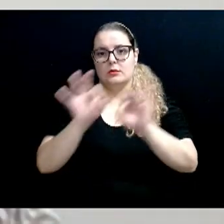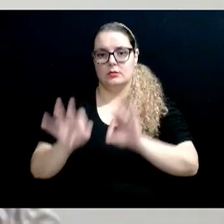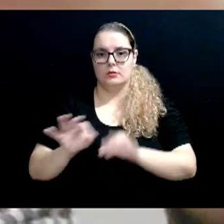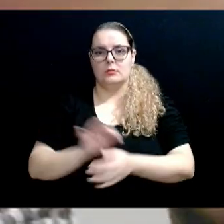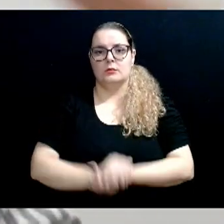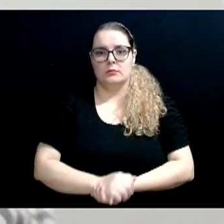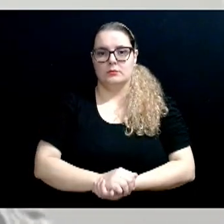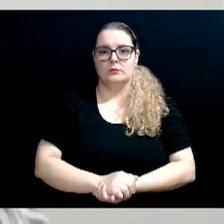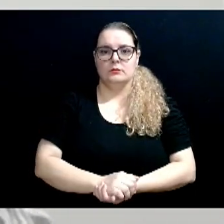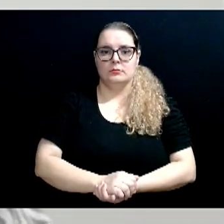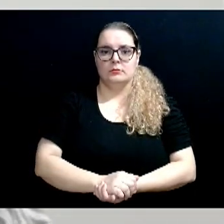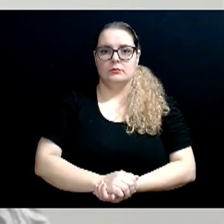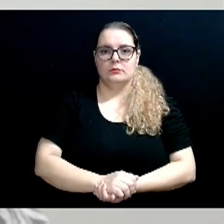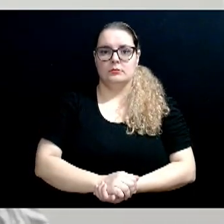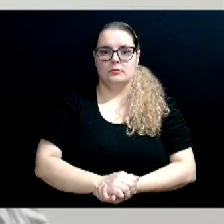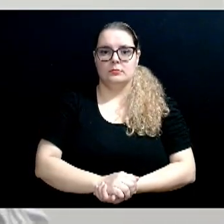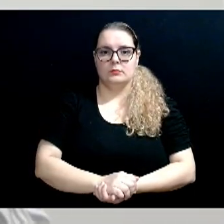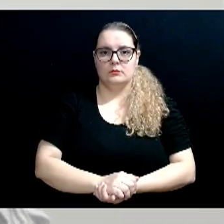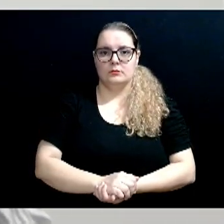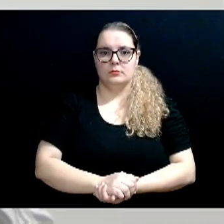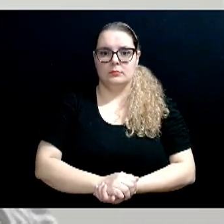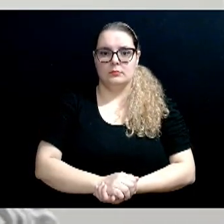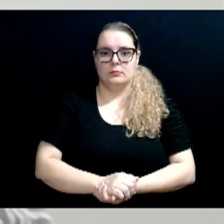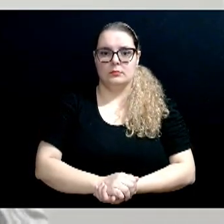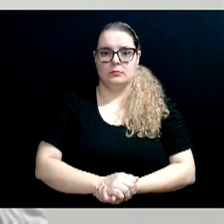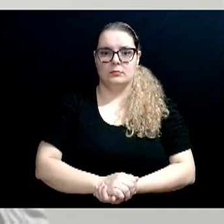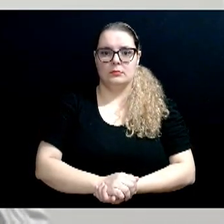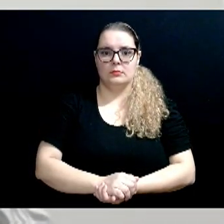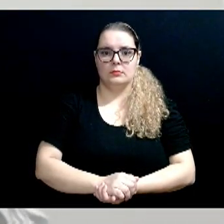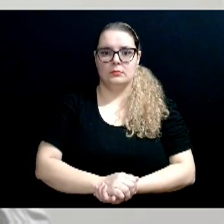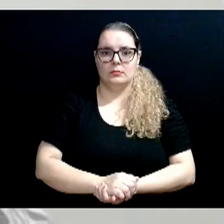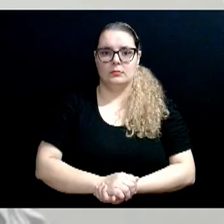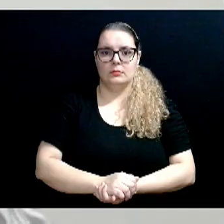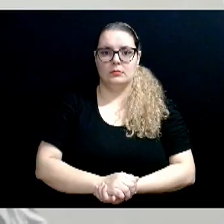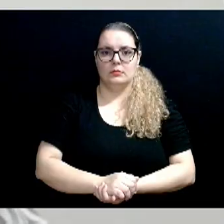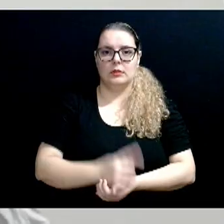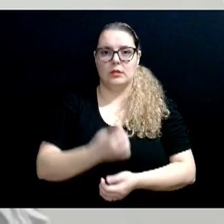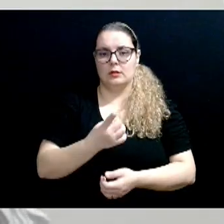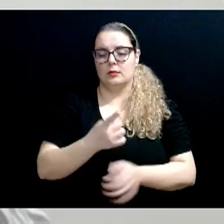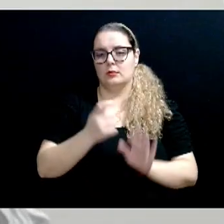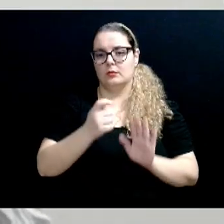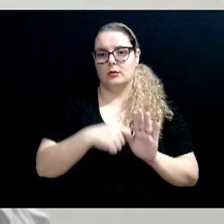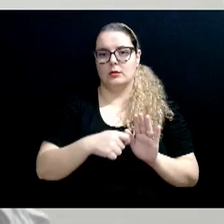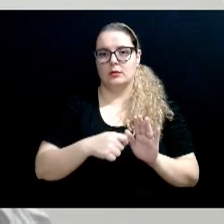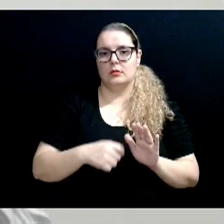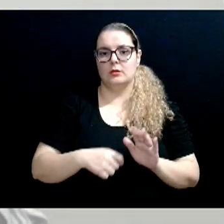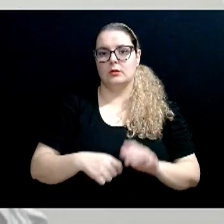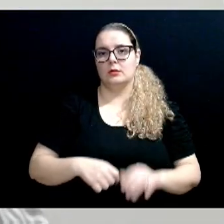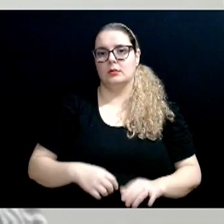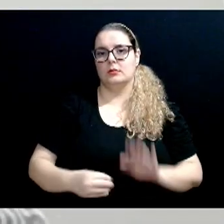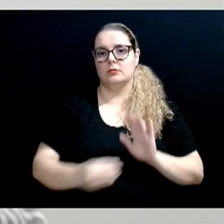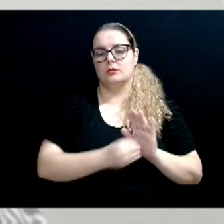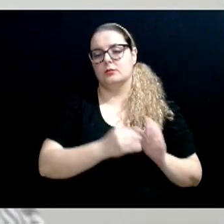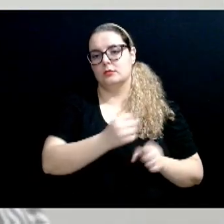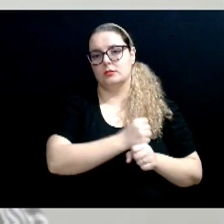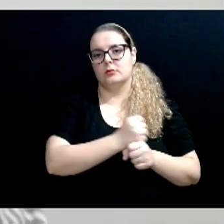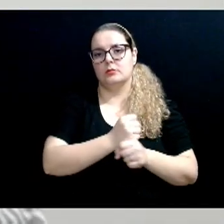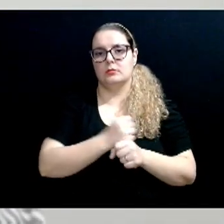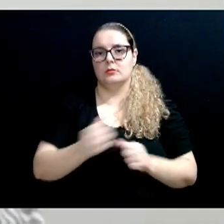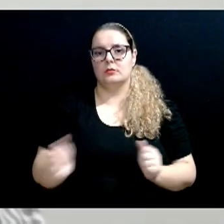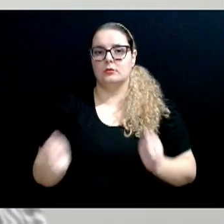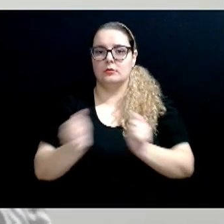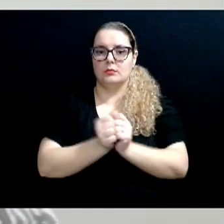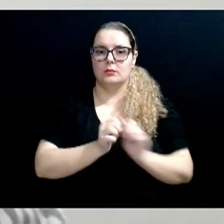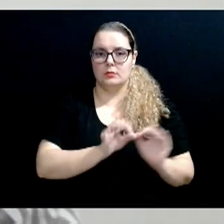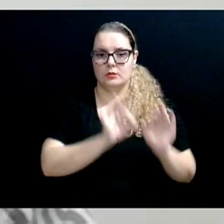tem nenhuma ocorrência registrada com relação a isso nos últimos anos. Então, esse acompanhamento de perto com o setor também faz,